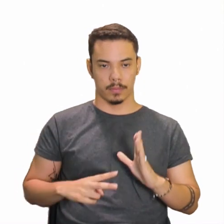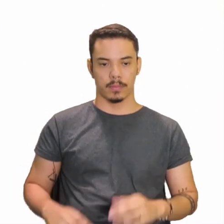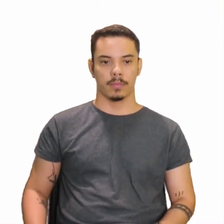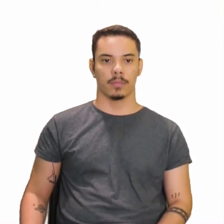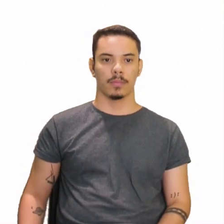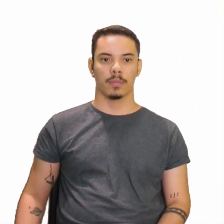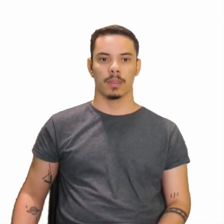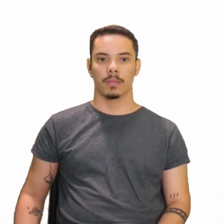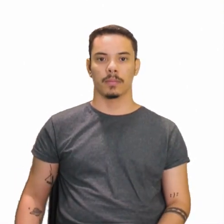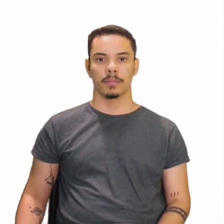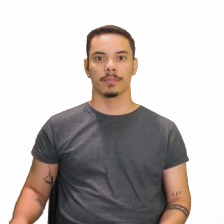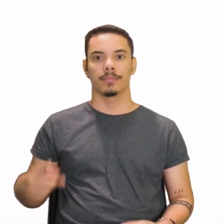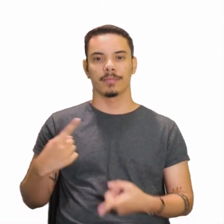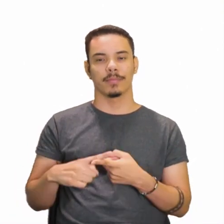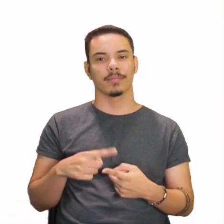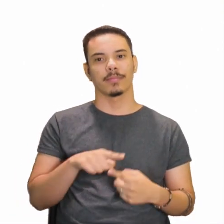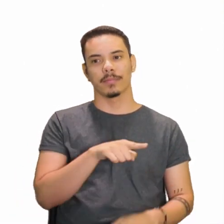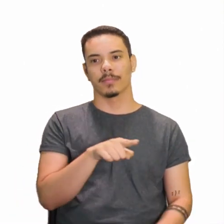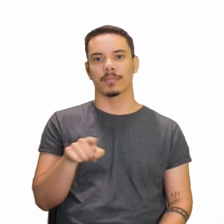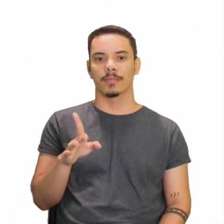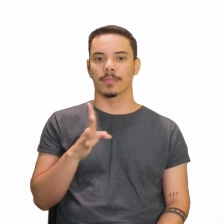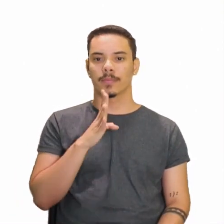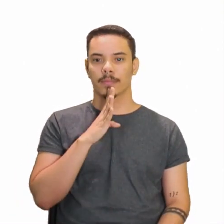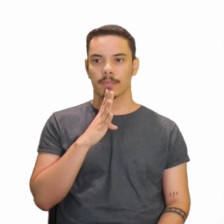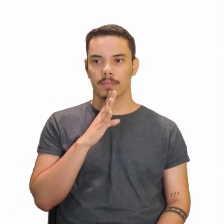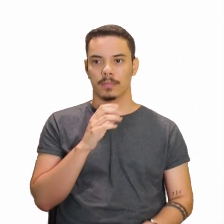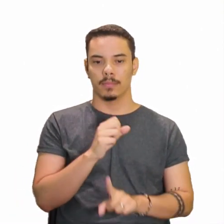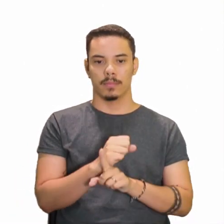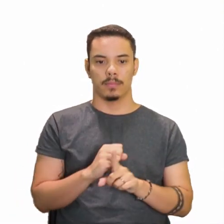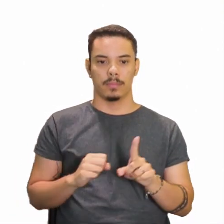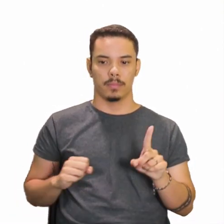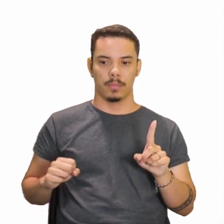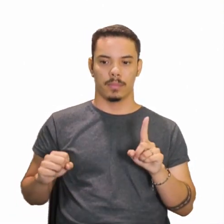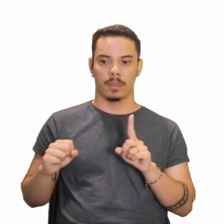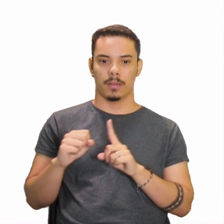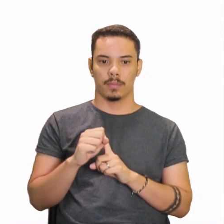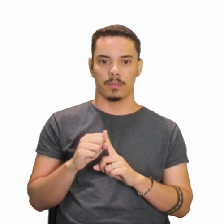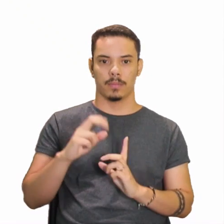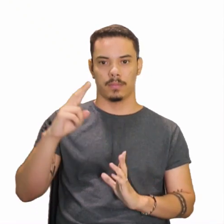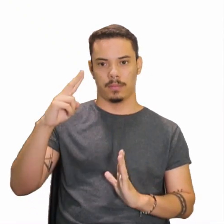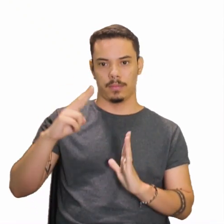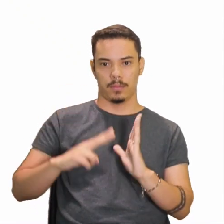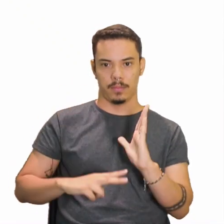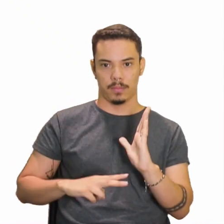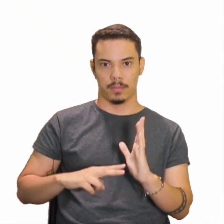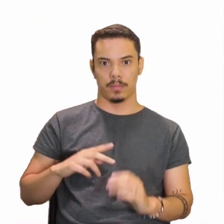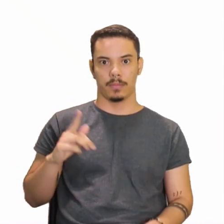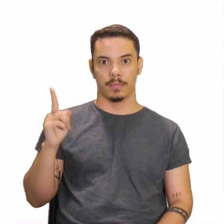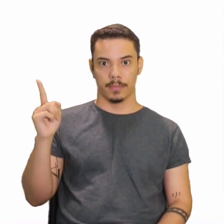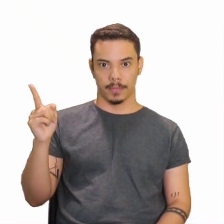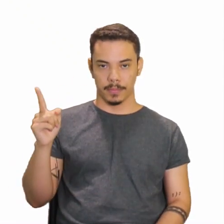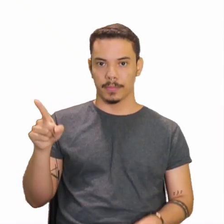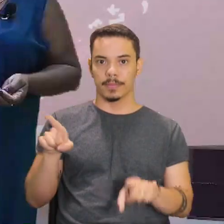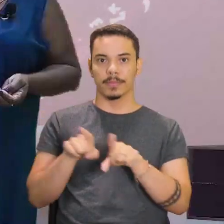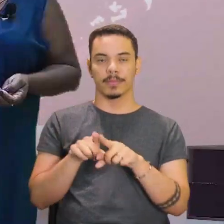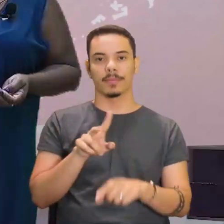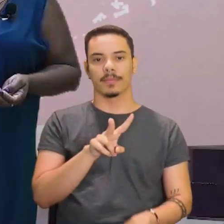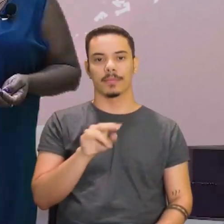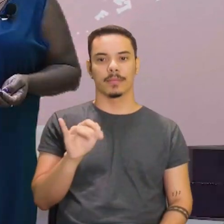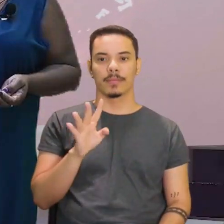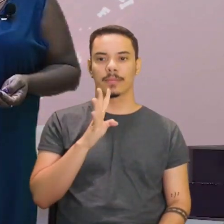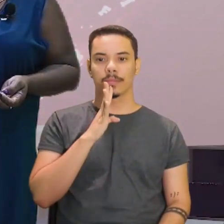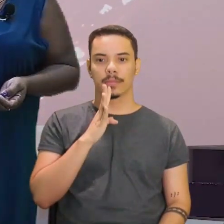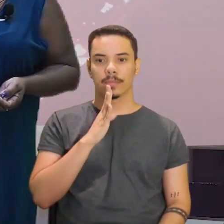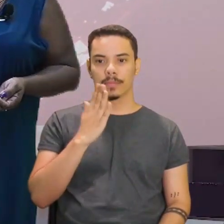quê? Além de você conhecer essa sociedade, né, através da leitura do Alto da Barca do Inferno, você também vai